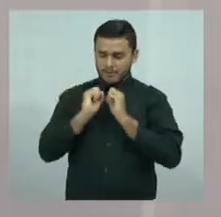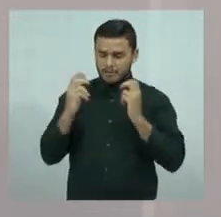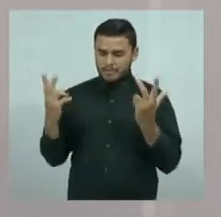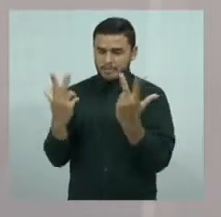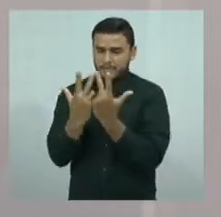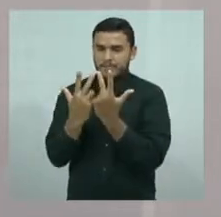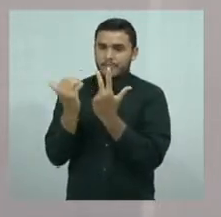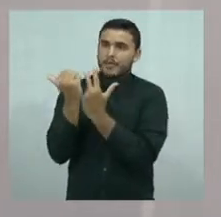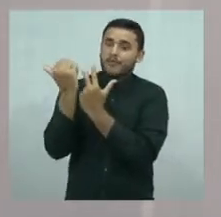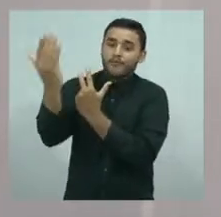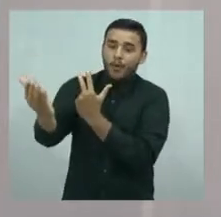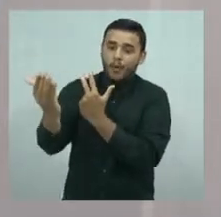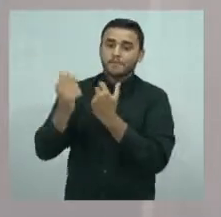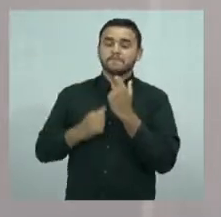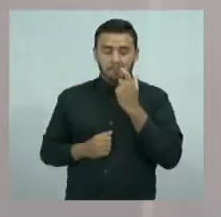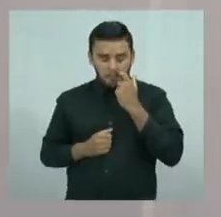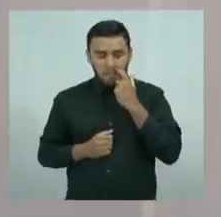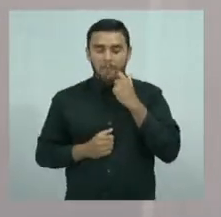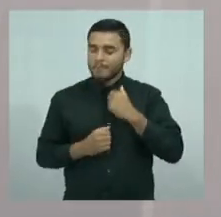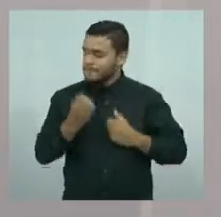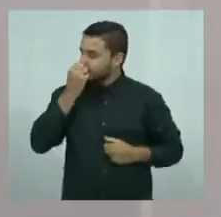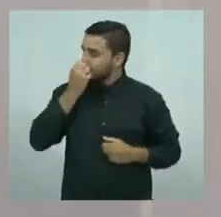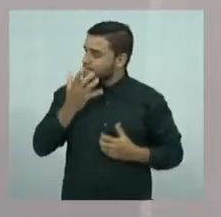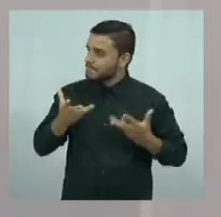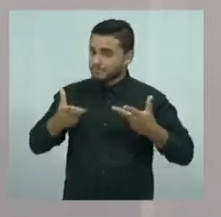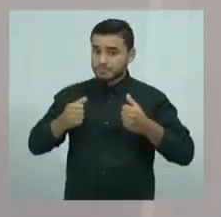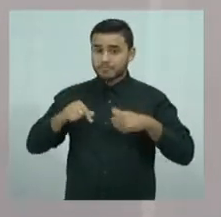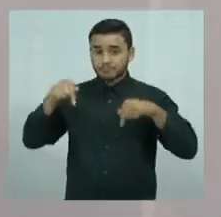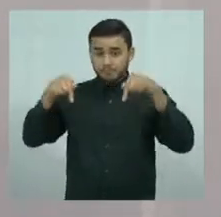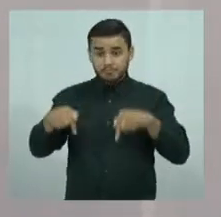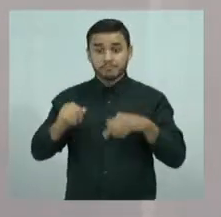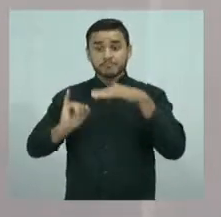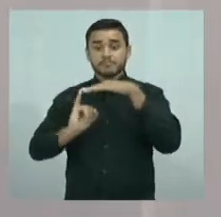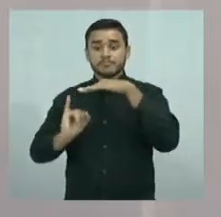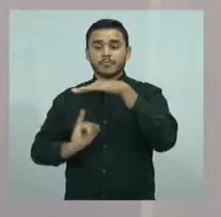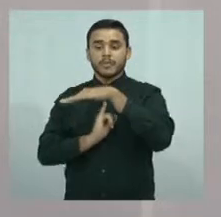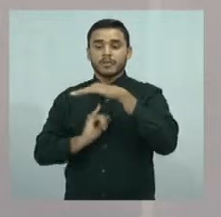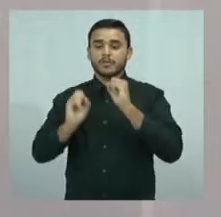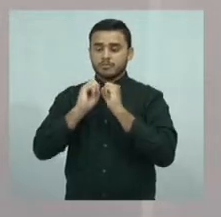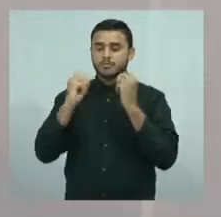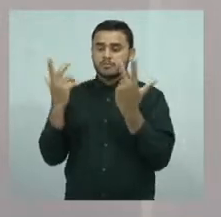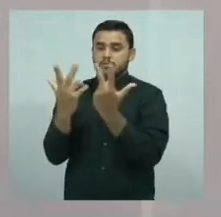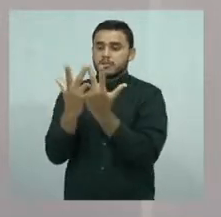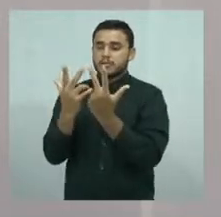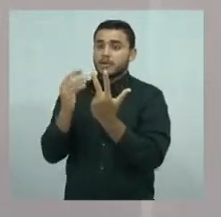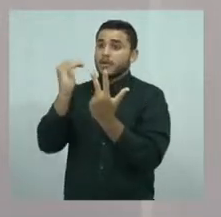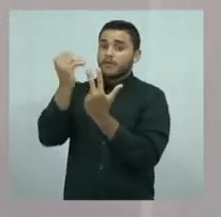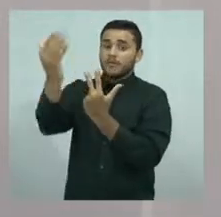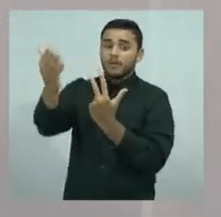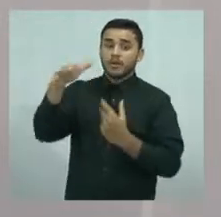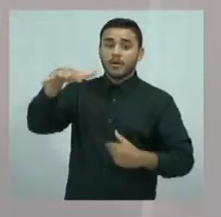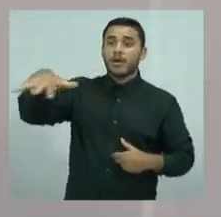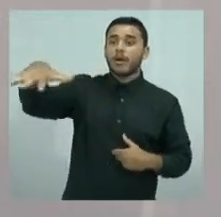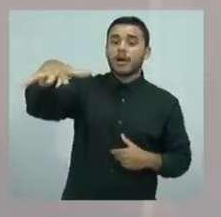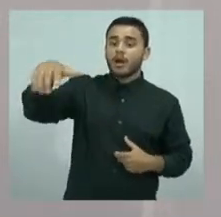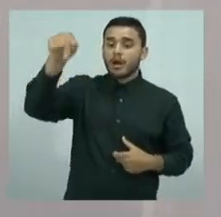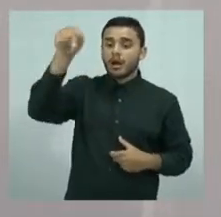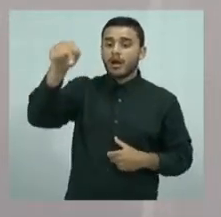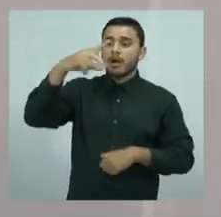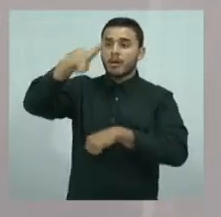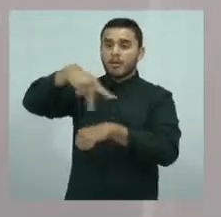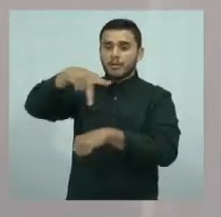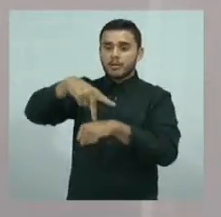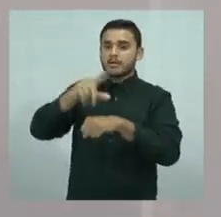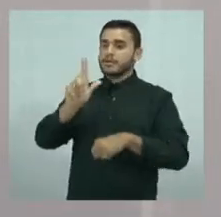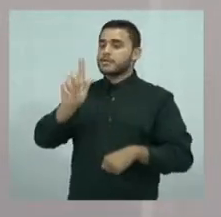própria instituição Câmara. É a instituição, porque é um ato oficial do poder ocorrendo numa